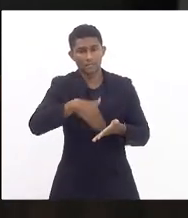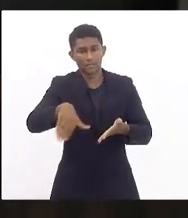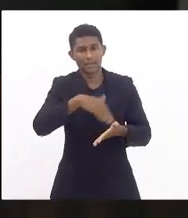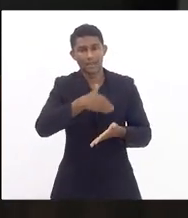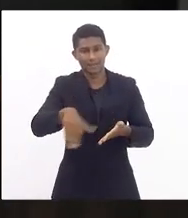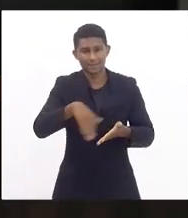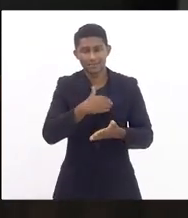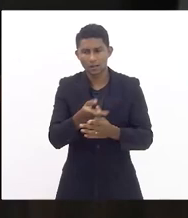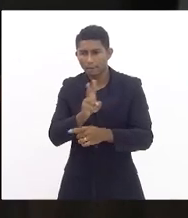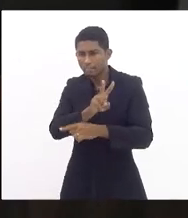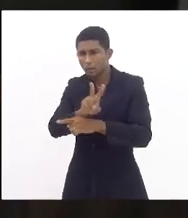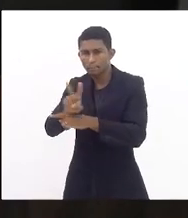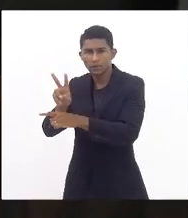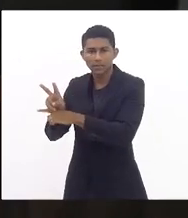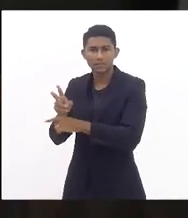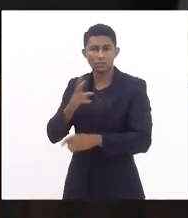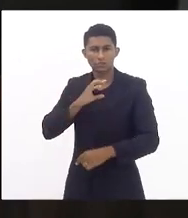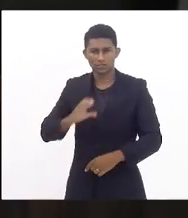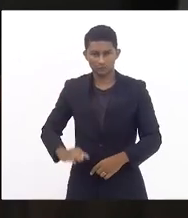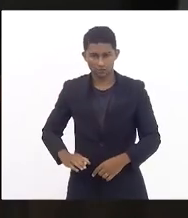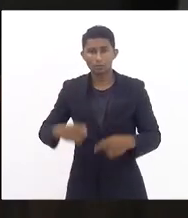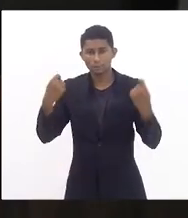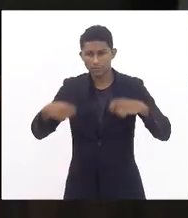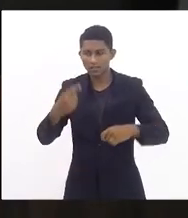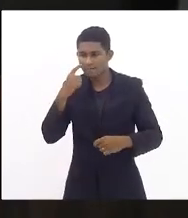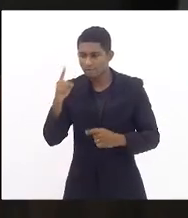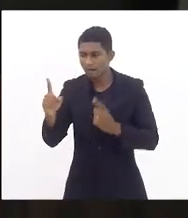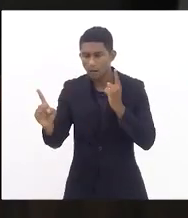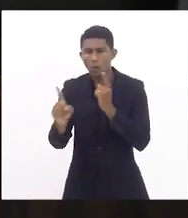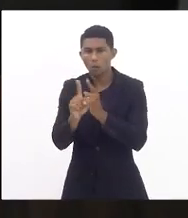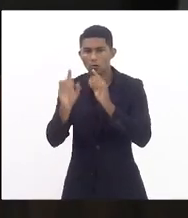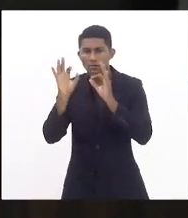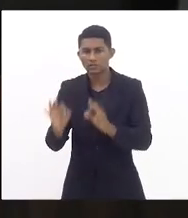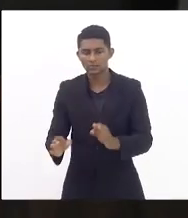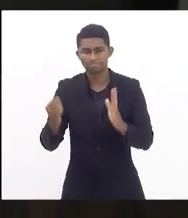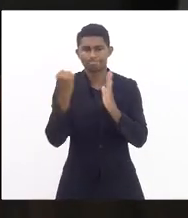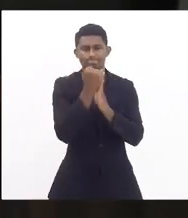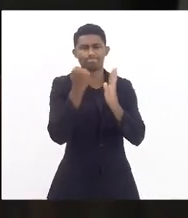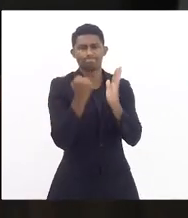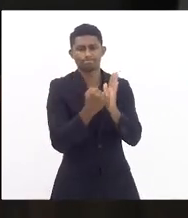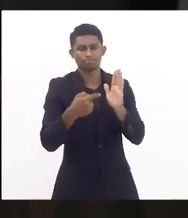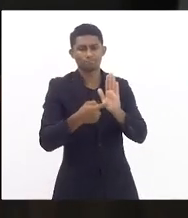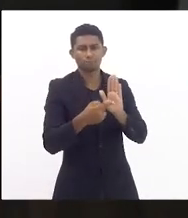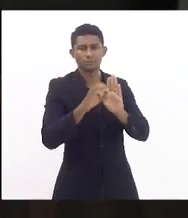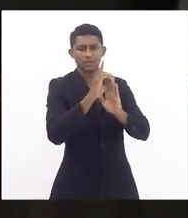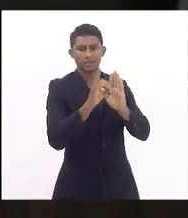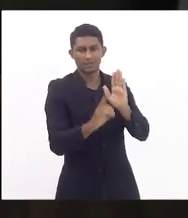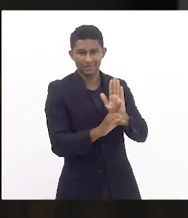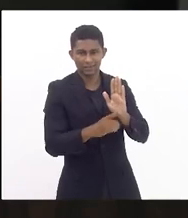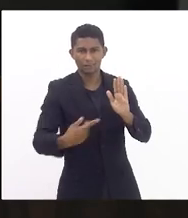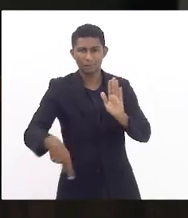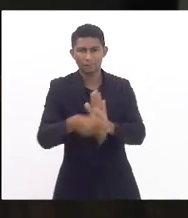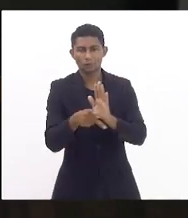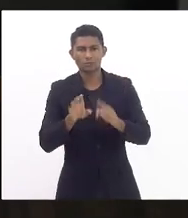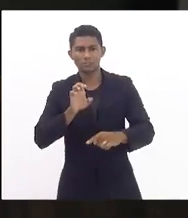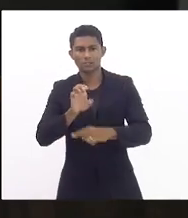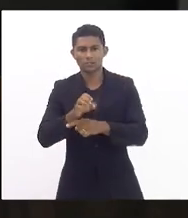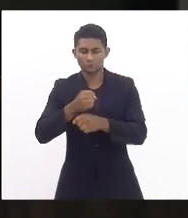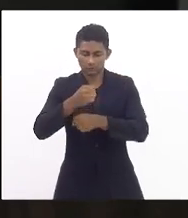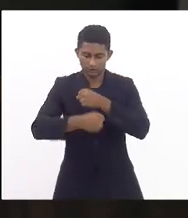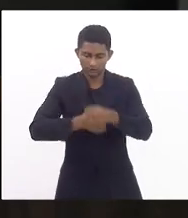Proteção e Defesa Civil e homologado por decreto estadual no exercício de